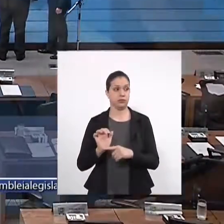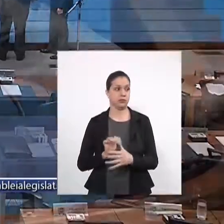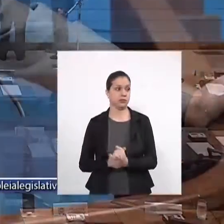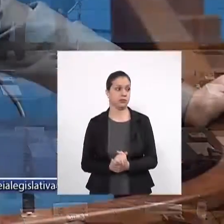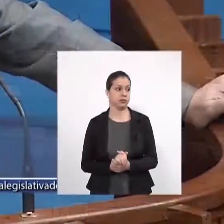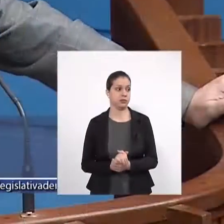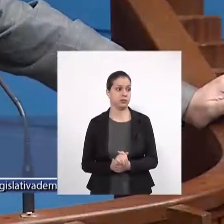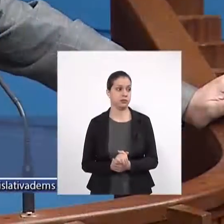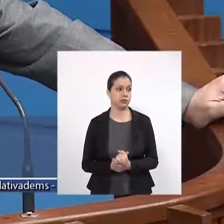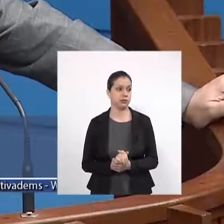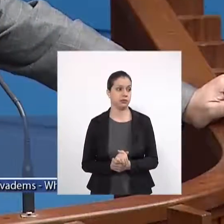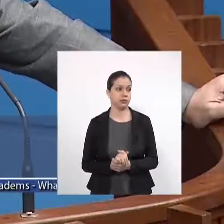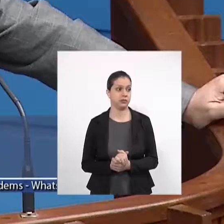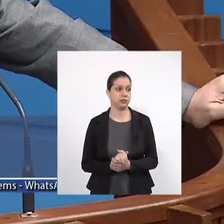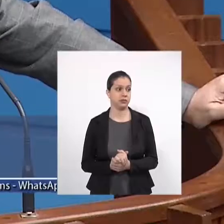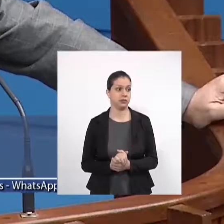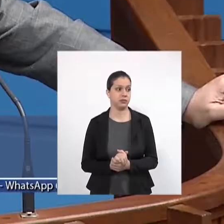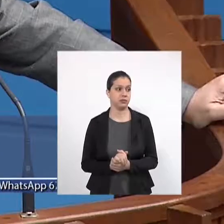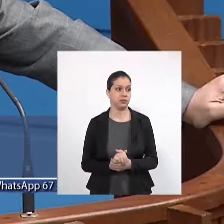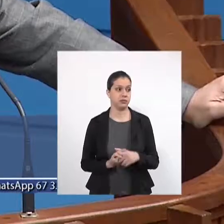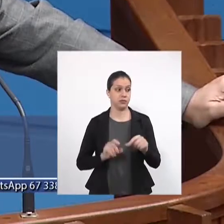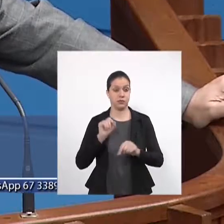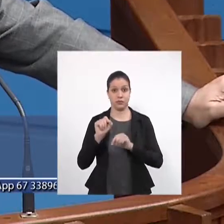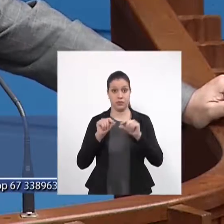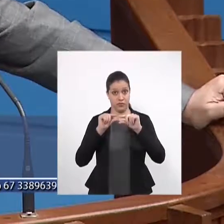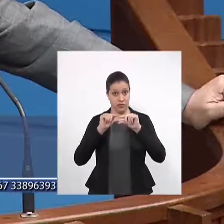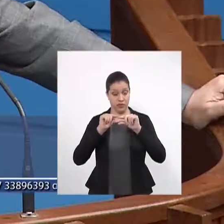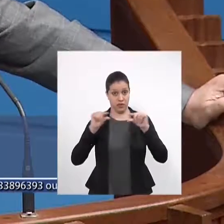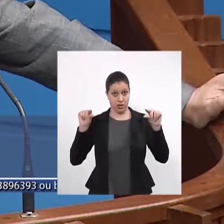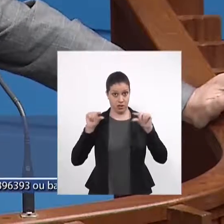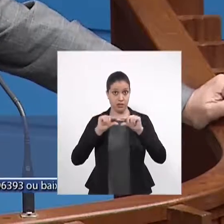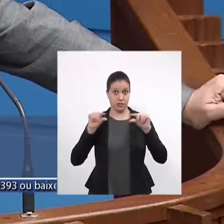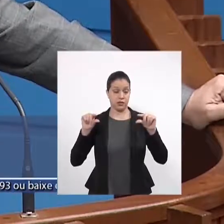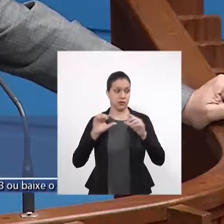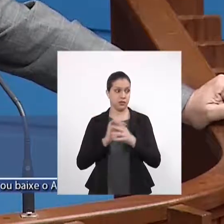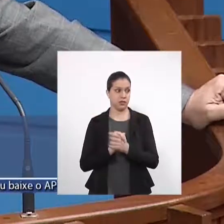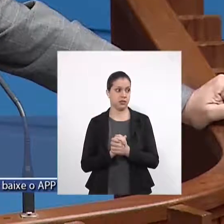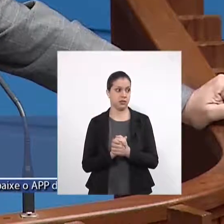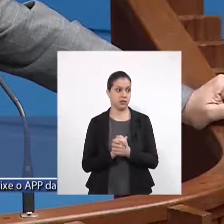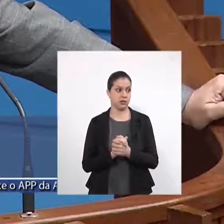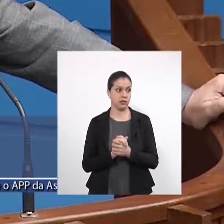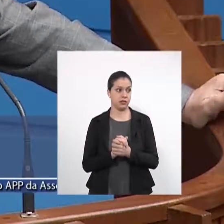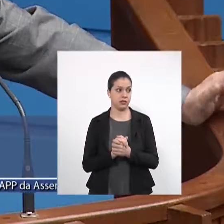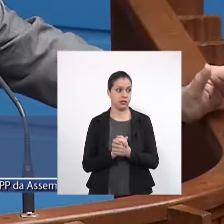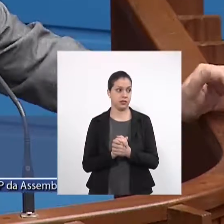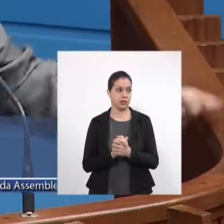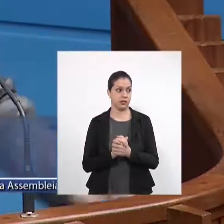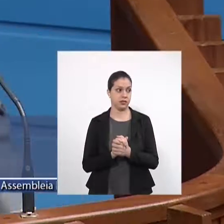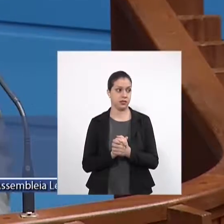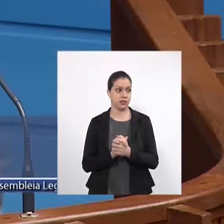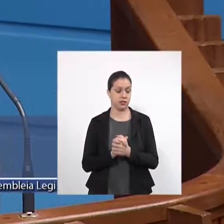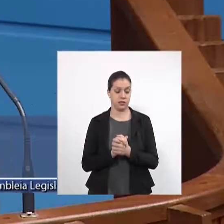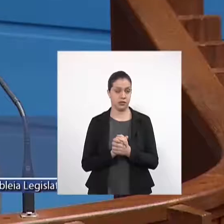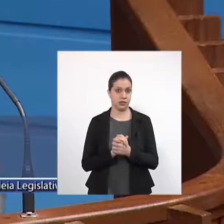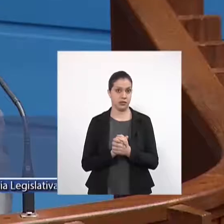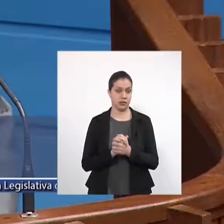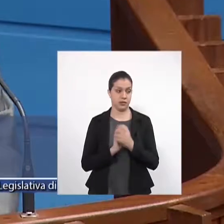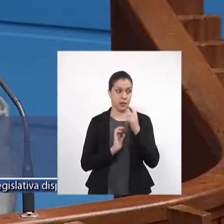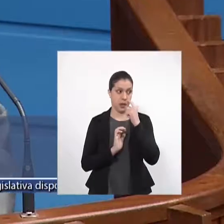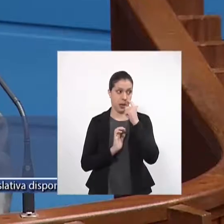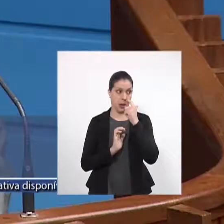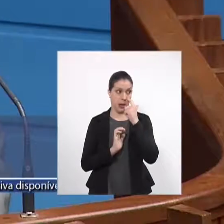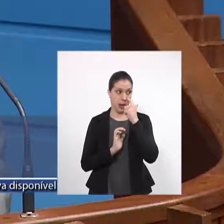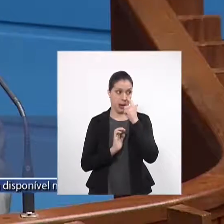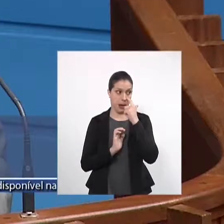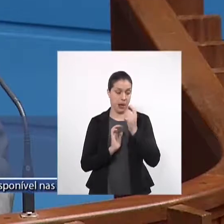se depararam com essa frase, altiva e promissora, fruto da